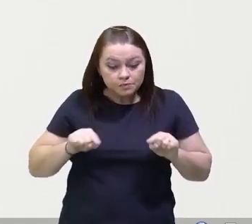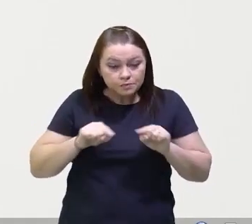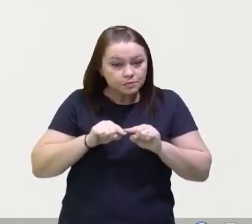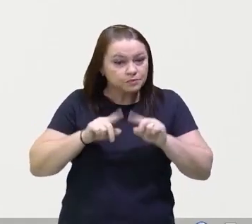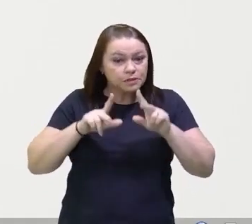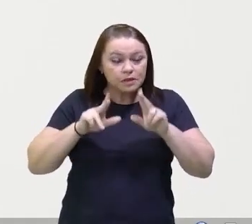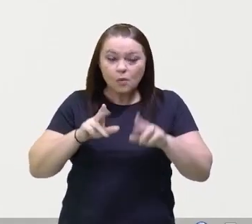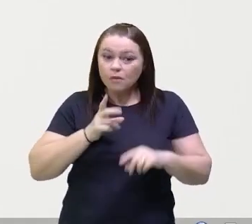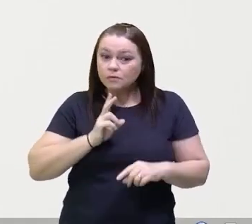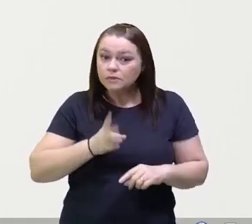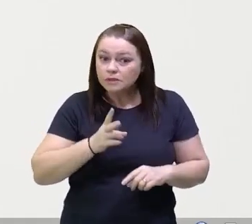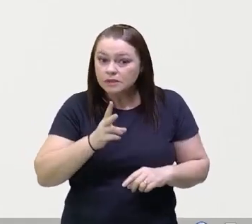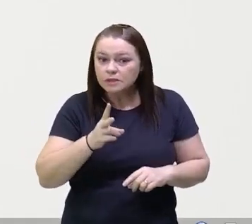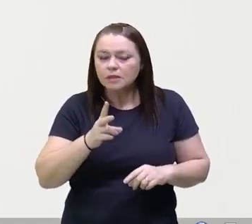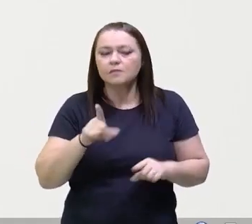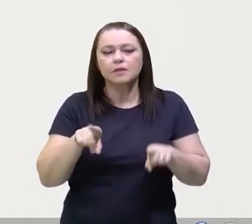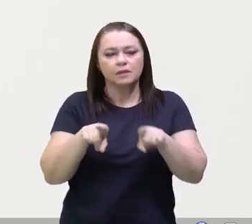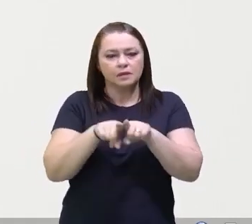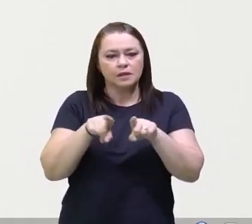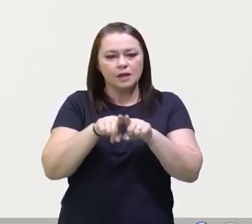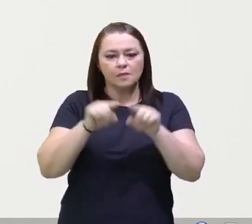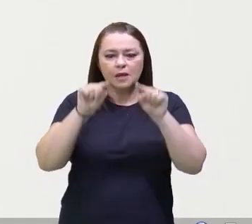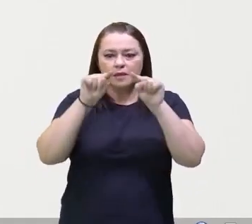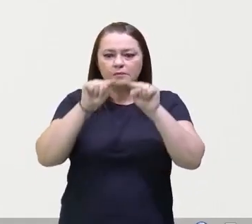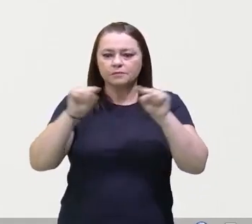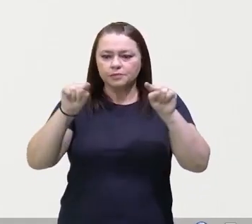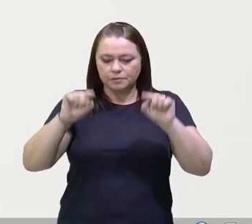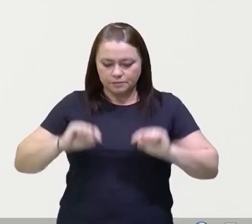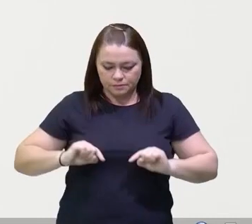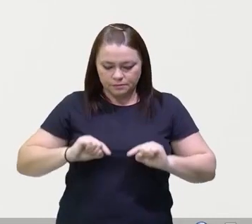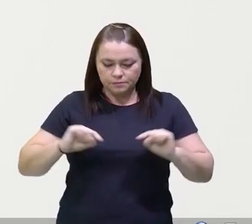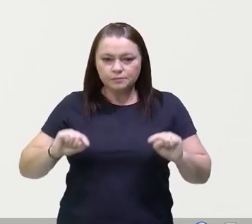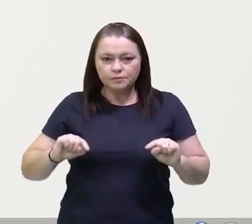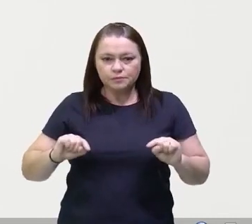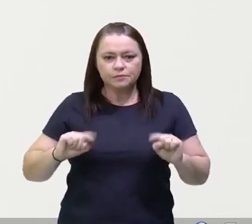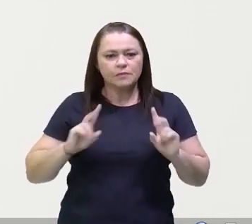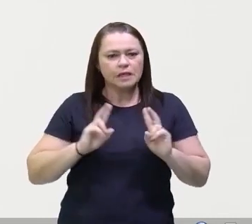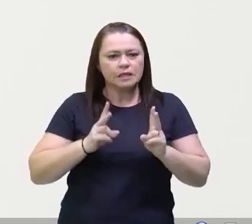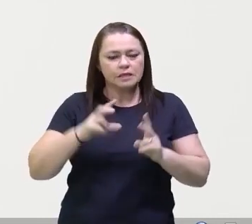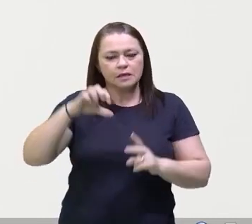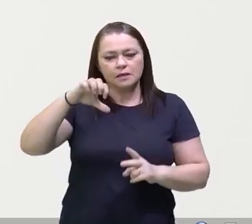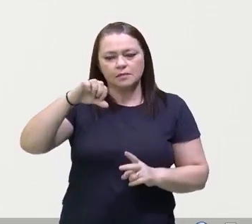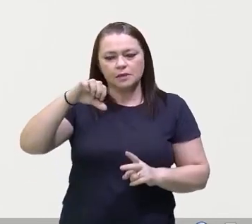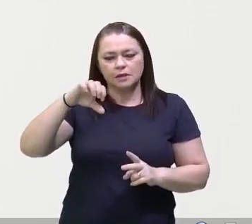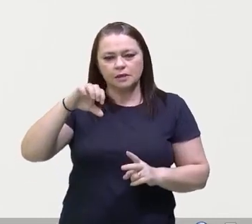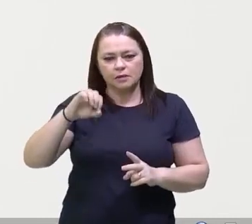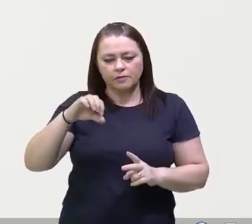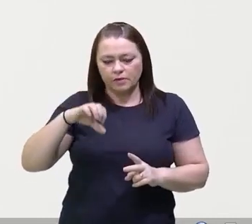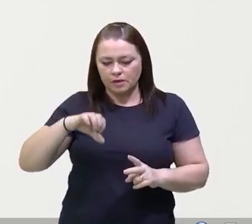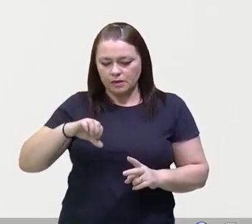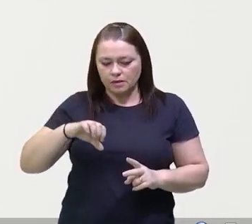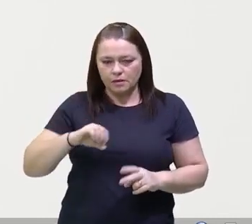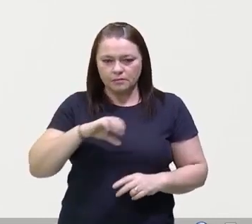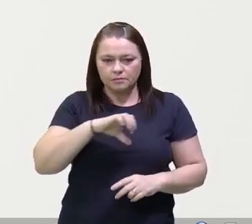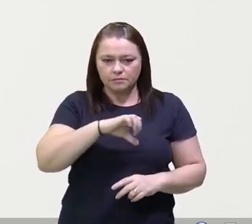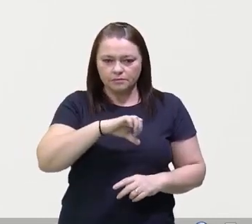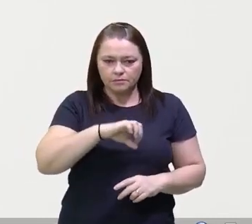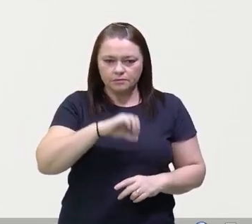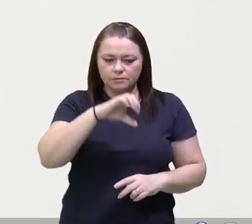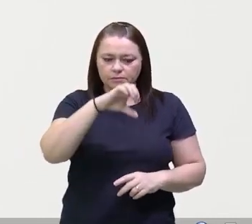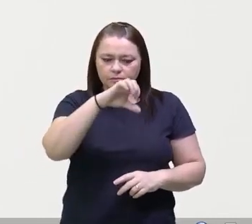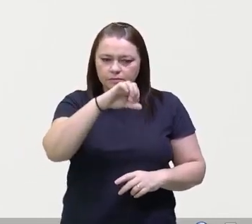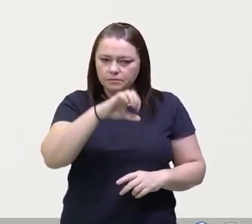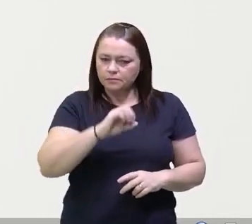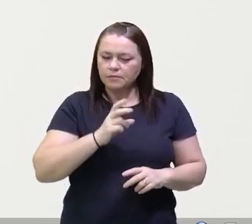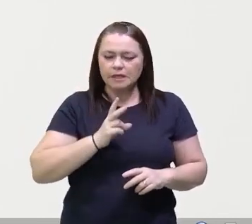forma, 4 ângulos iguais, ó. E qual é a medida desses ângulos? 90 graus. O quadrado possui